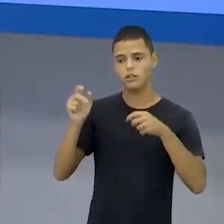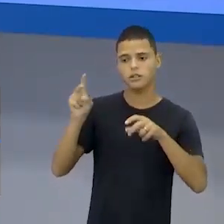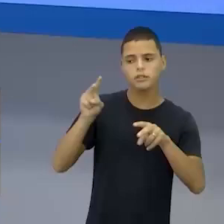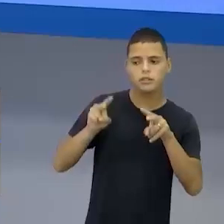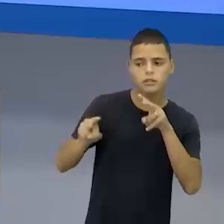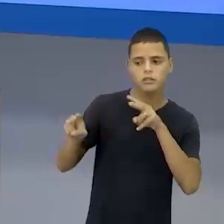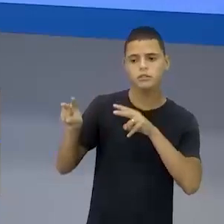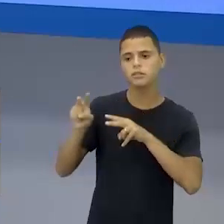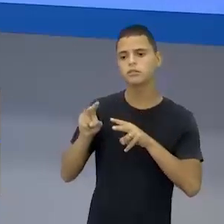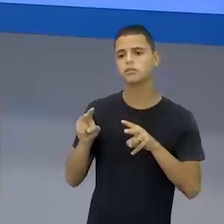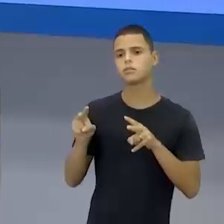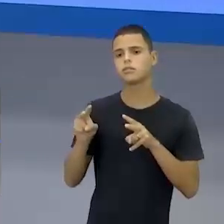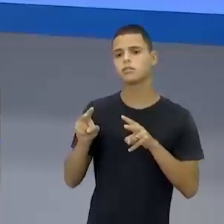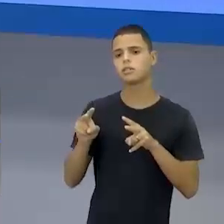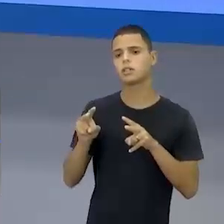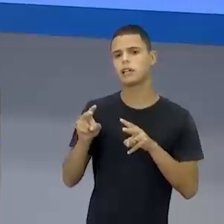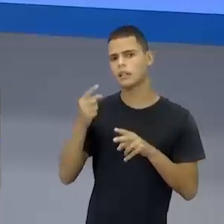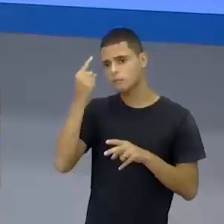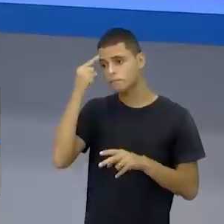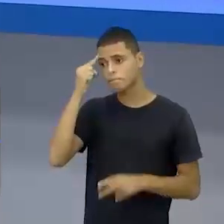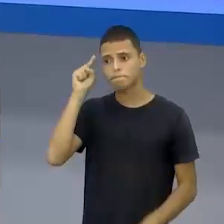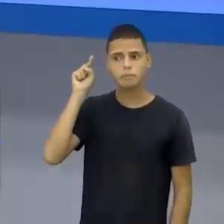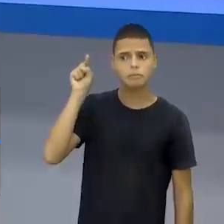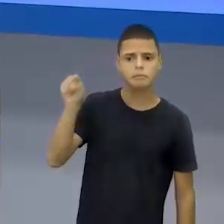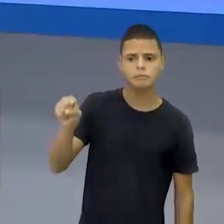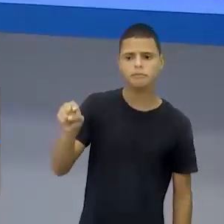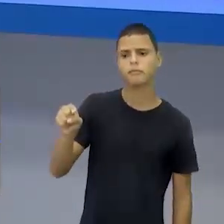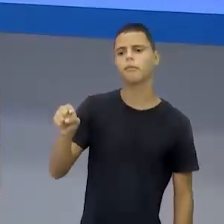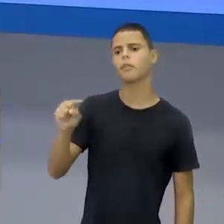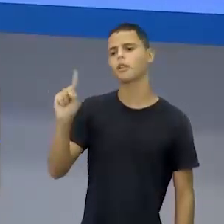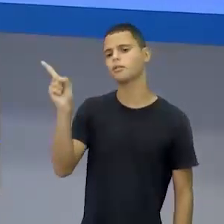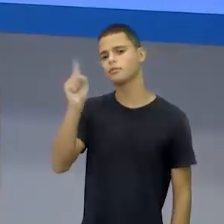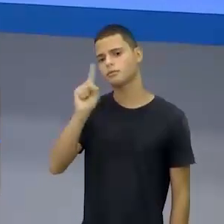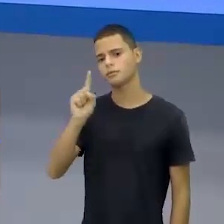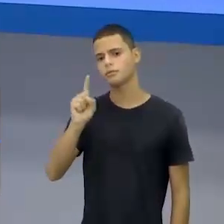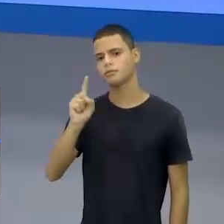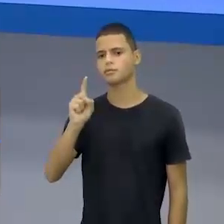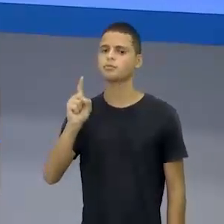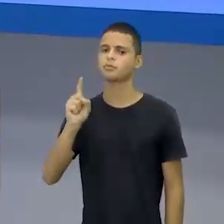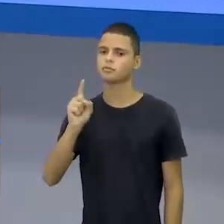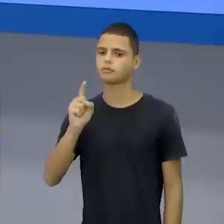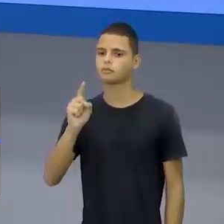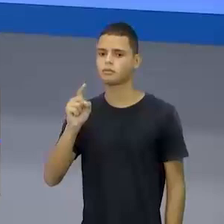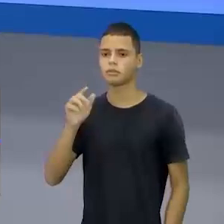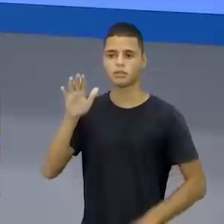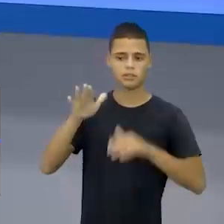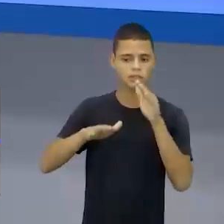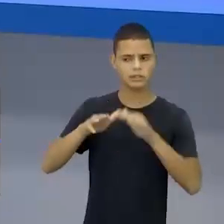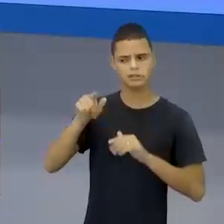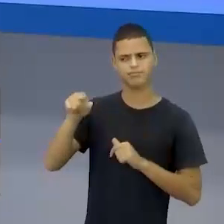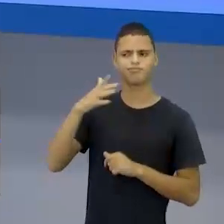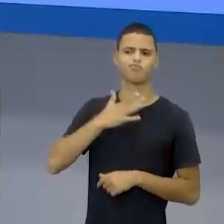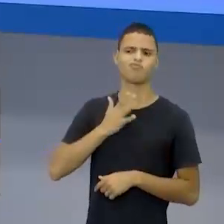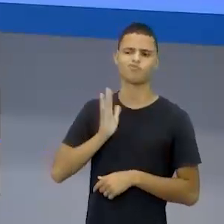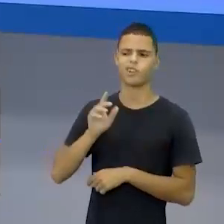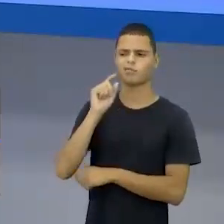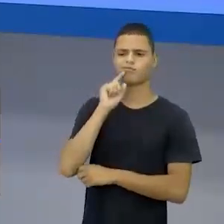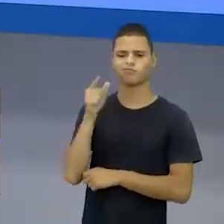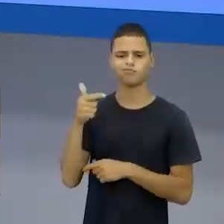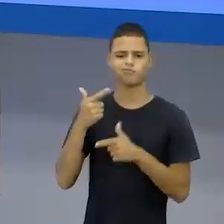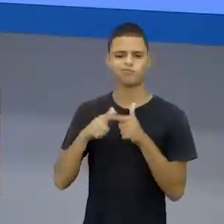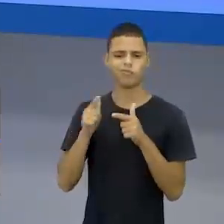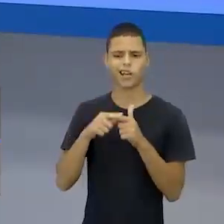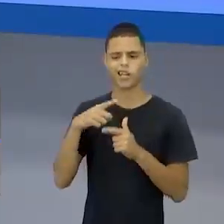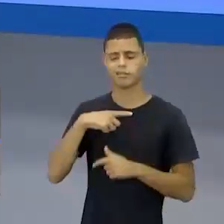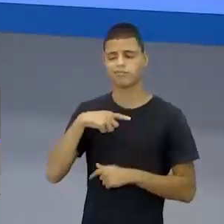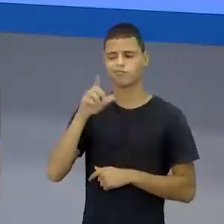de avaliador sem pensar quem tá lá. Ignorando o que você tem de pessoal com a pessoa. Pessoal com a pessoa foi ótimo, mas aquele problema pessoal, ignorando.